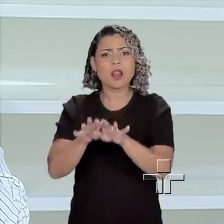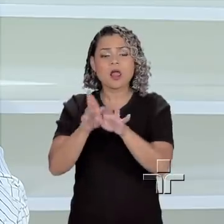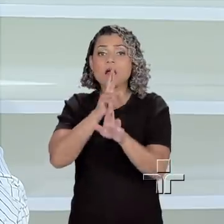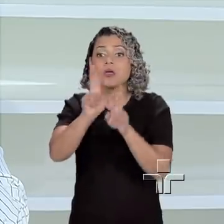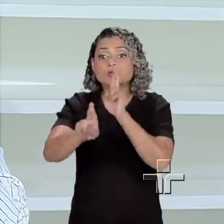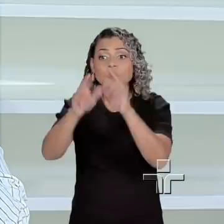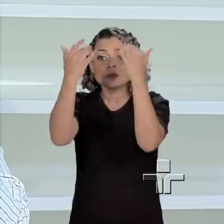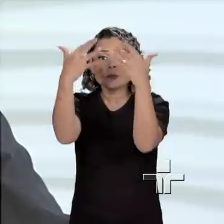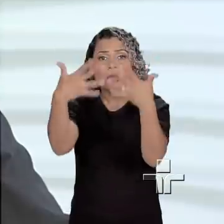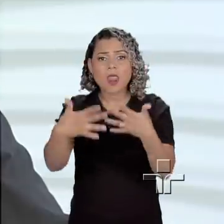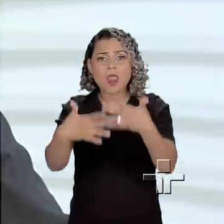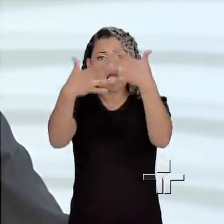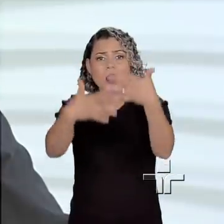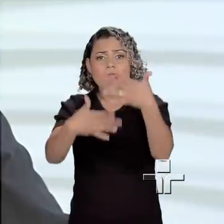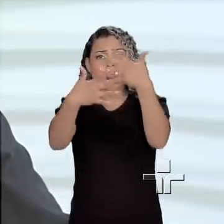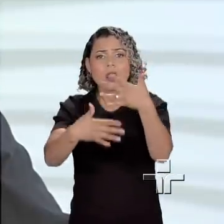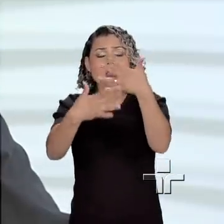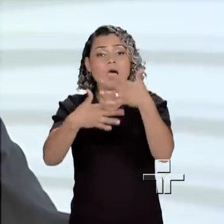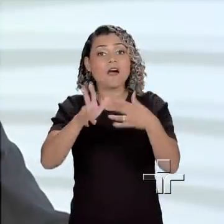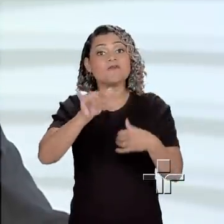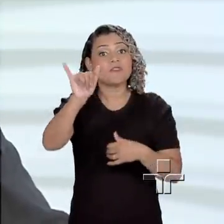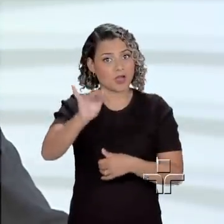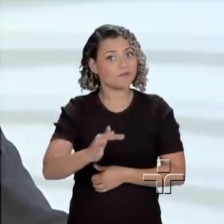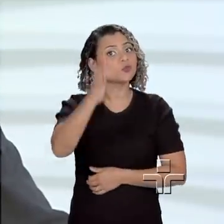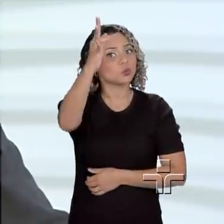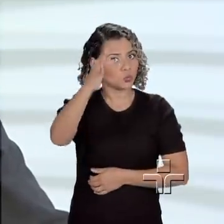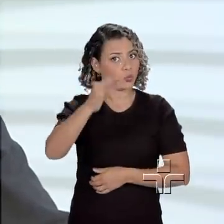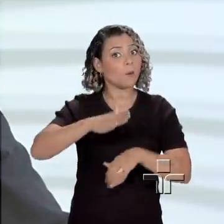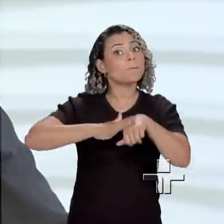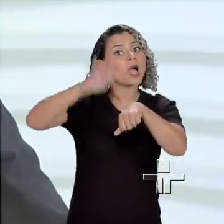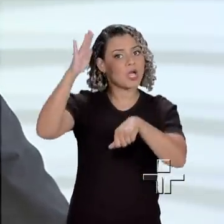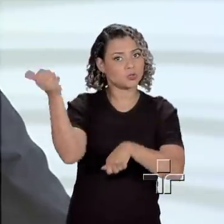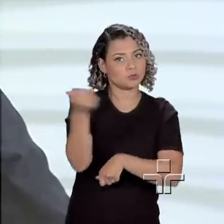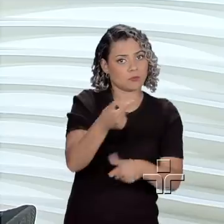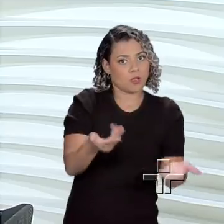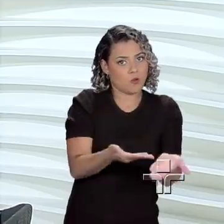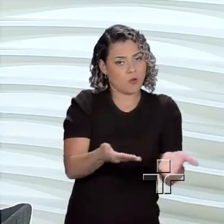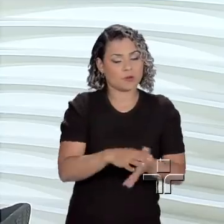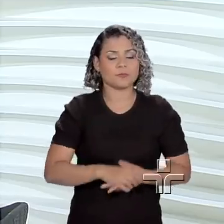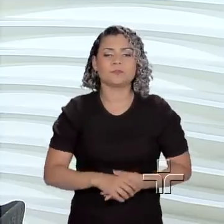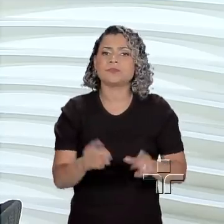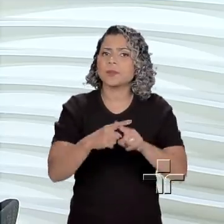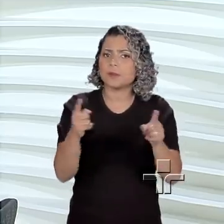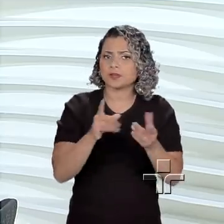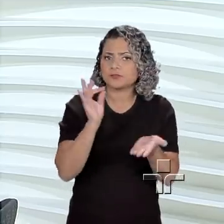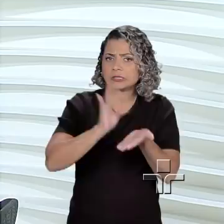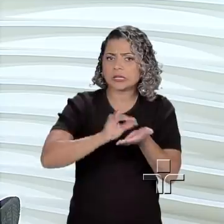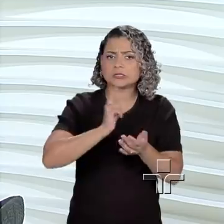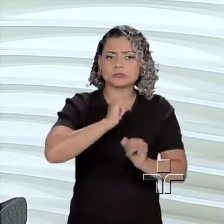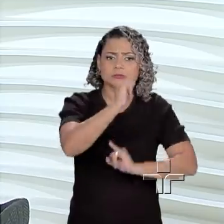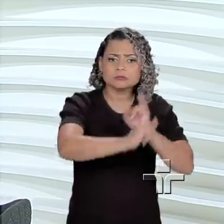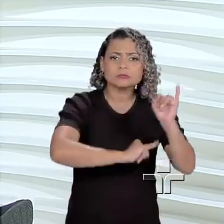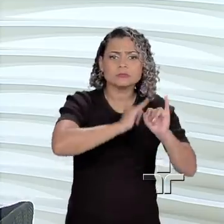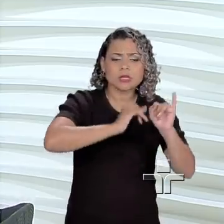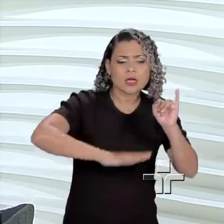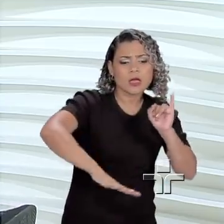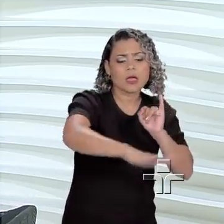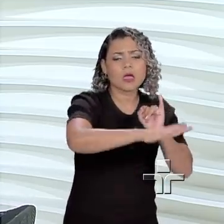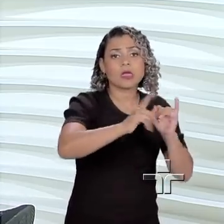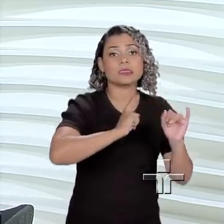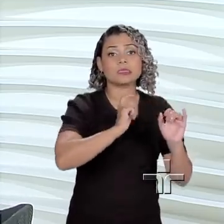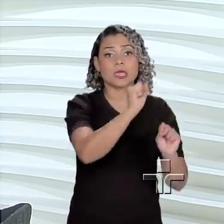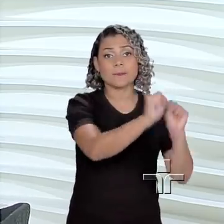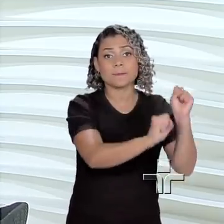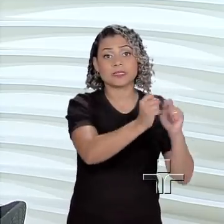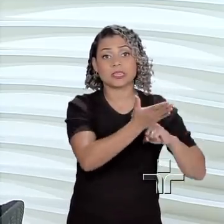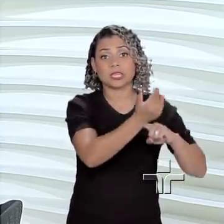próximos anos, né? O que a gente tem? E a gente tem vários agentes nesse universo digital. A gente tem as empresas de